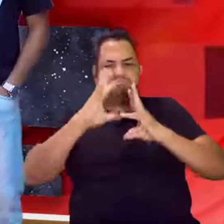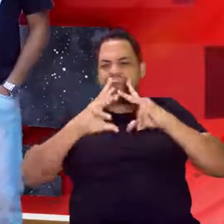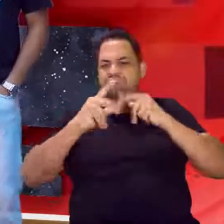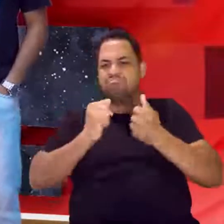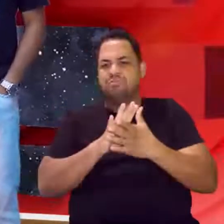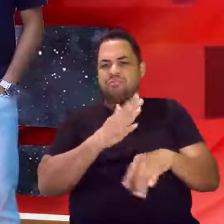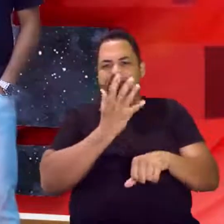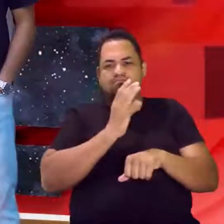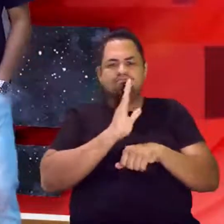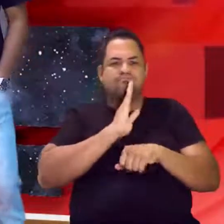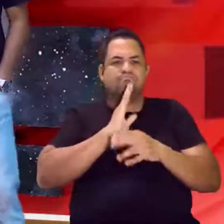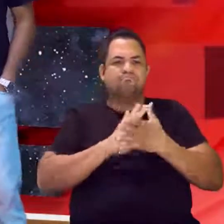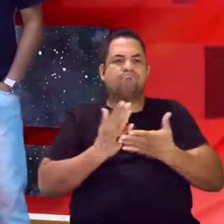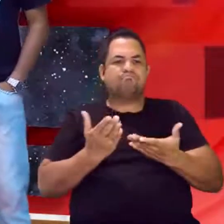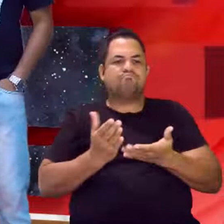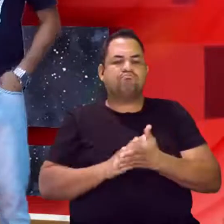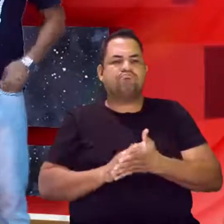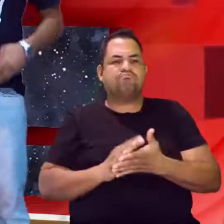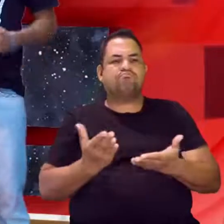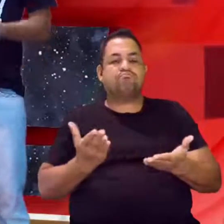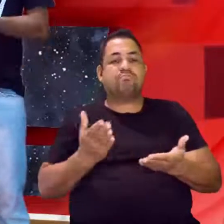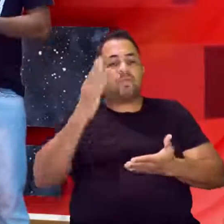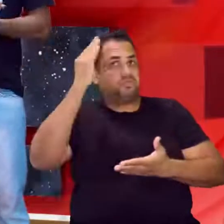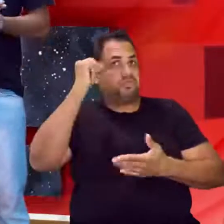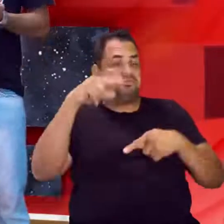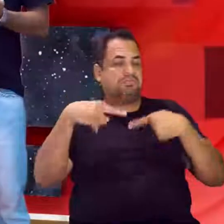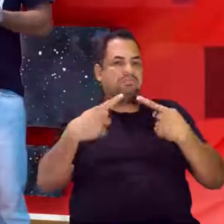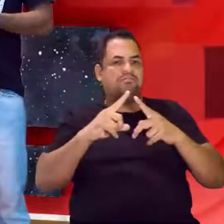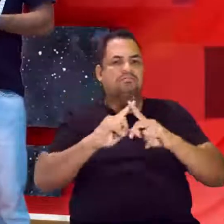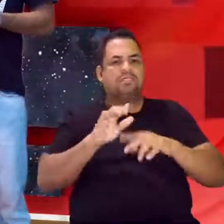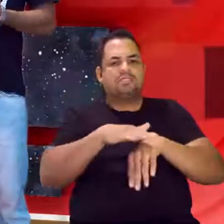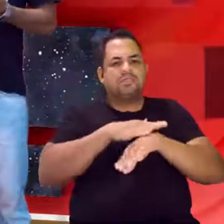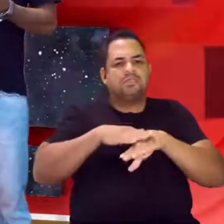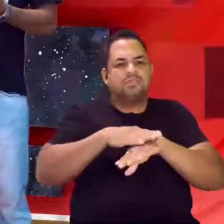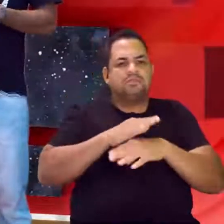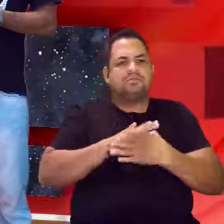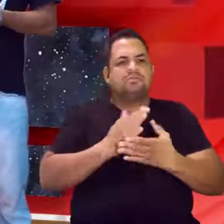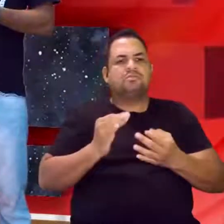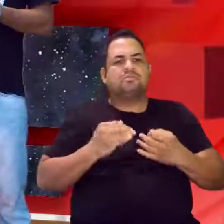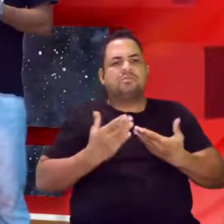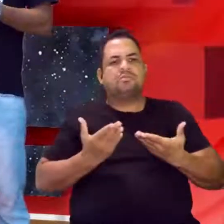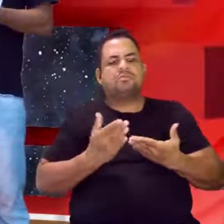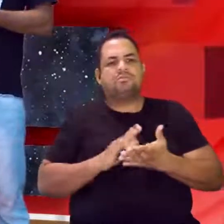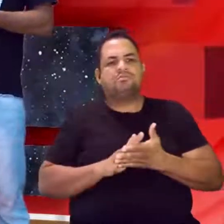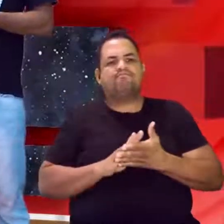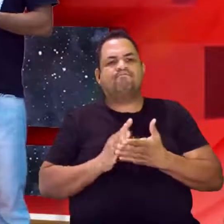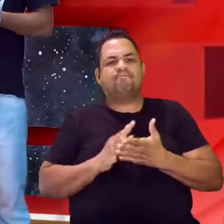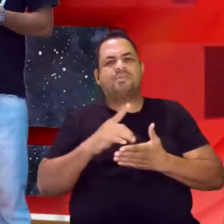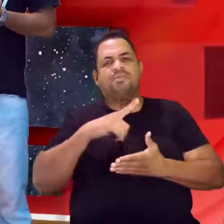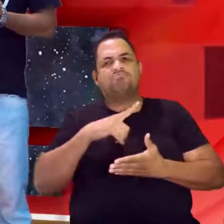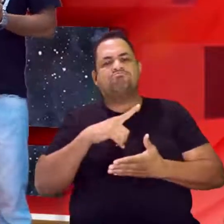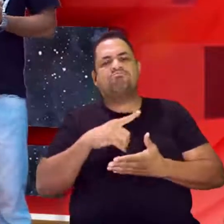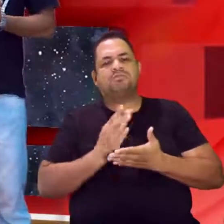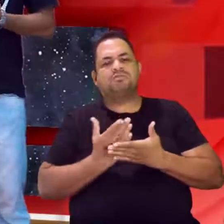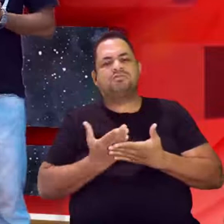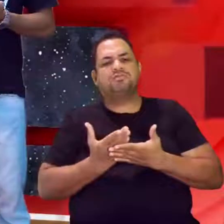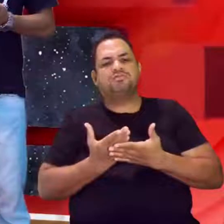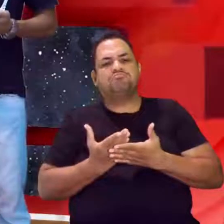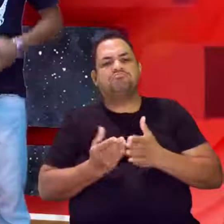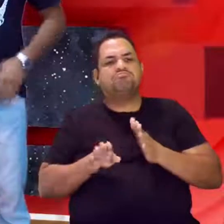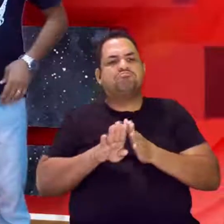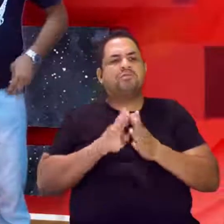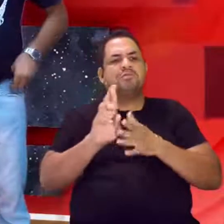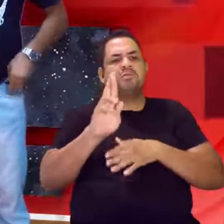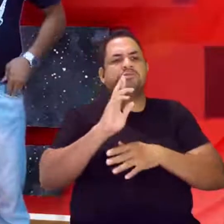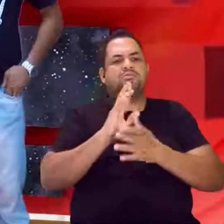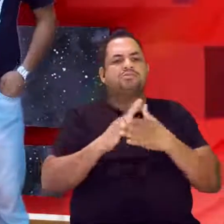o conhecimento e de toda a razão, né? Então, muitas das vezes, a gente conversando, a gente alinhando, chega num denominador comum. E muitos de